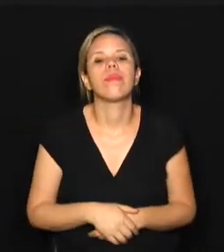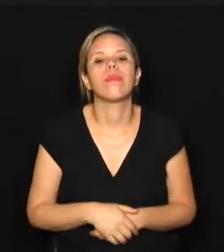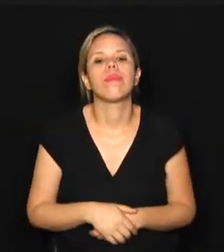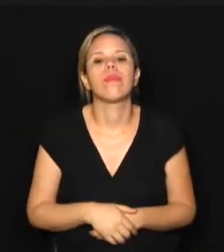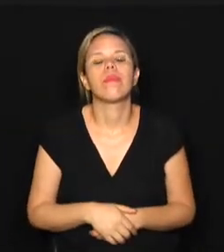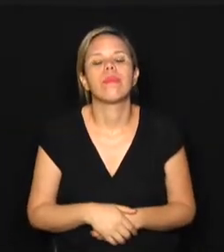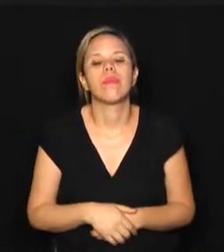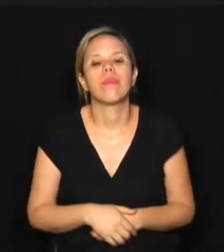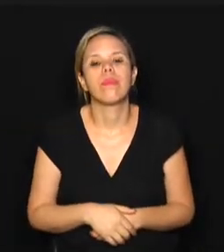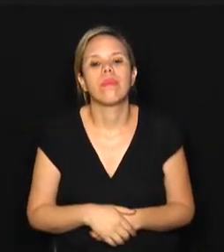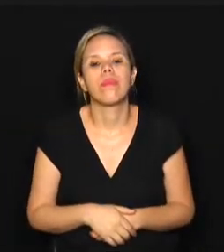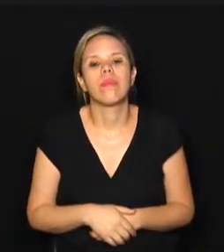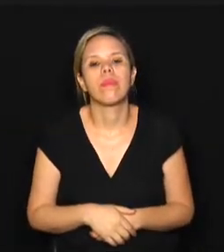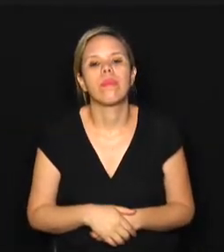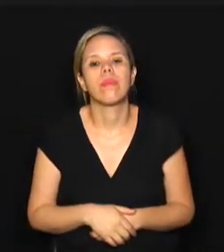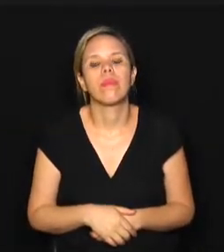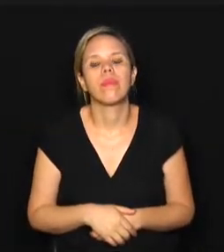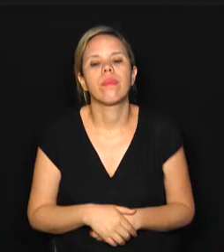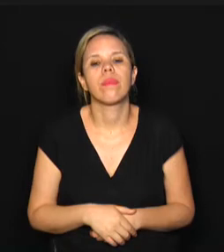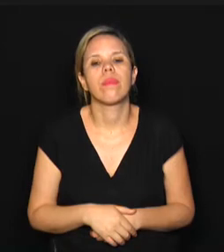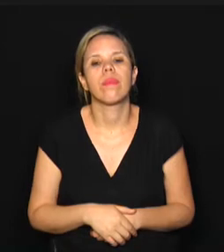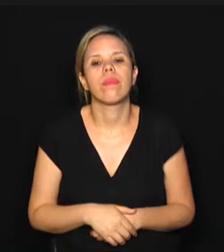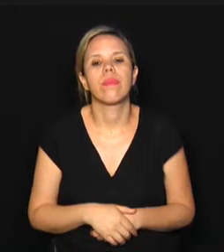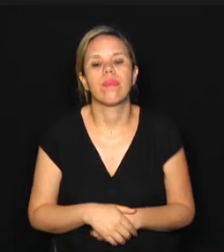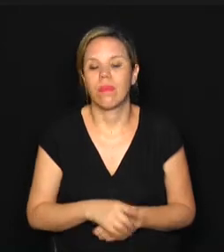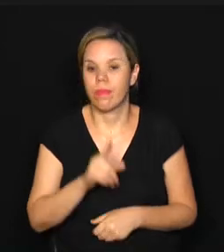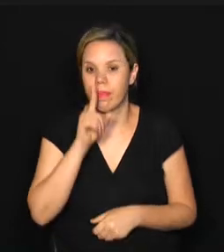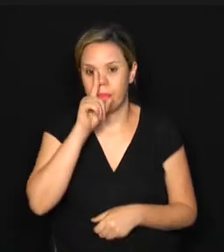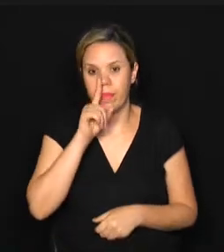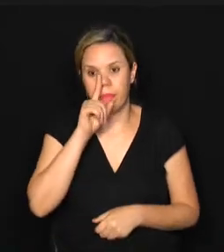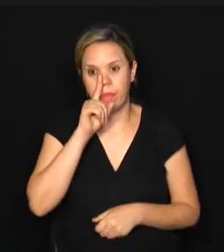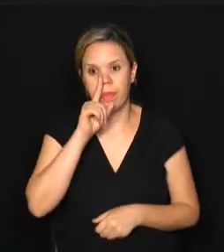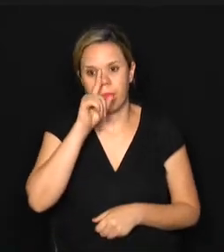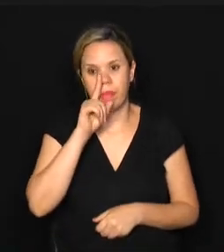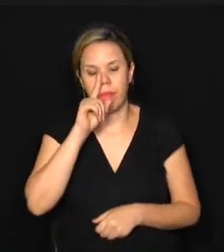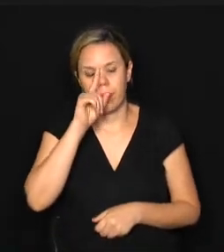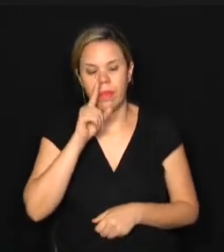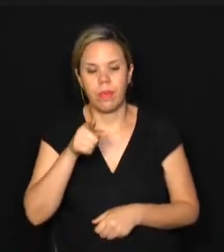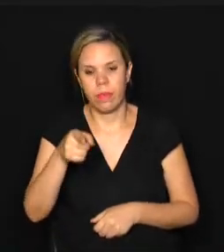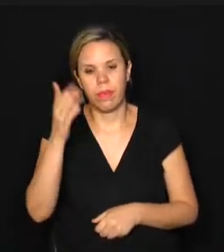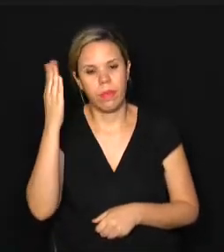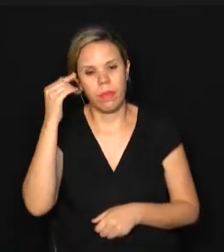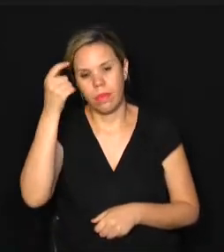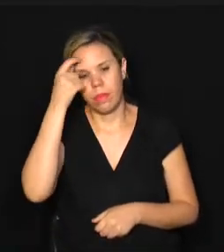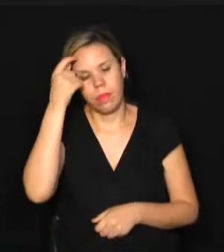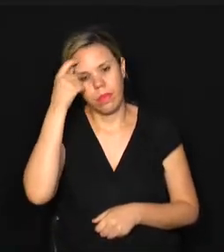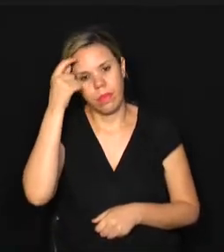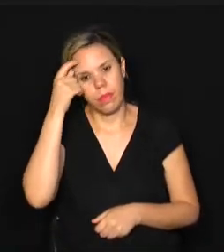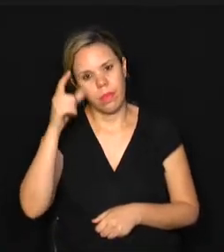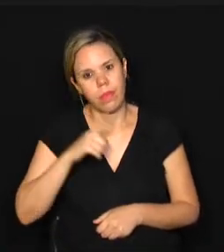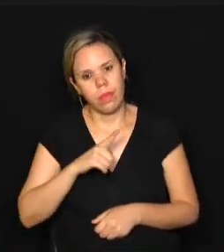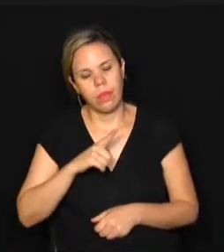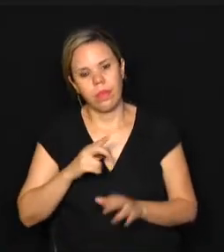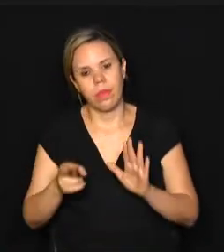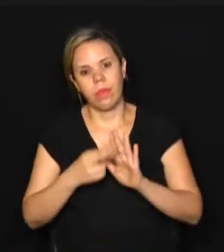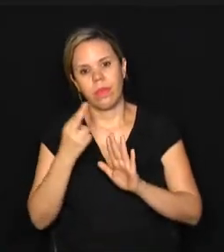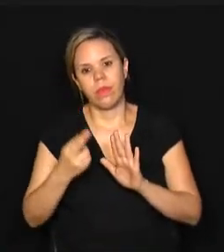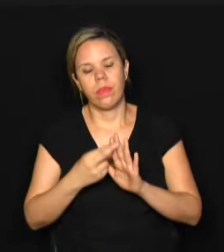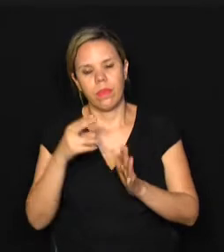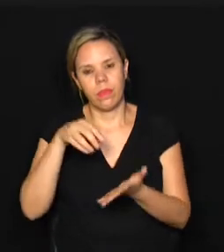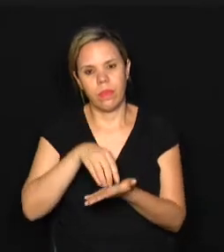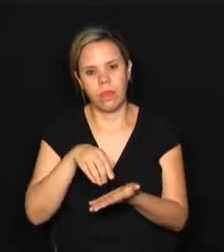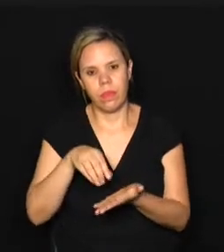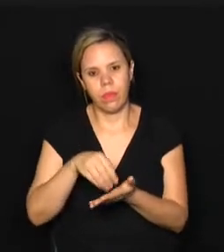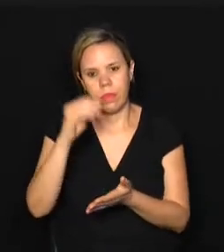E isso é muito, muito perigoso. Para ter uma noção, tem a resolução da Agência Nacional de